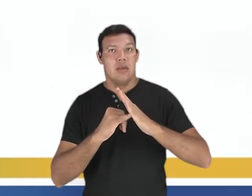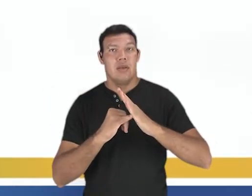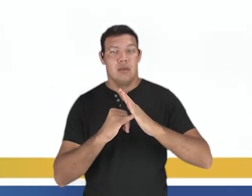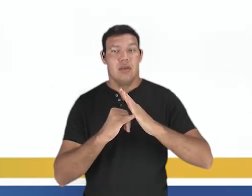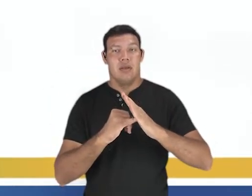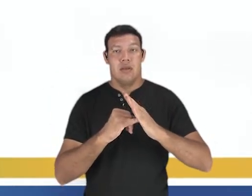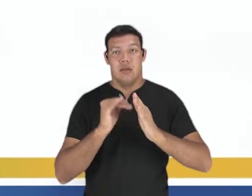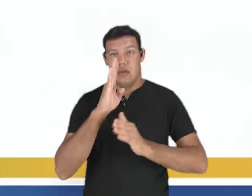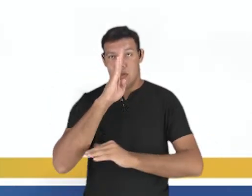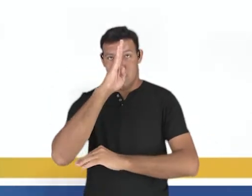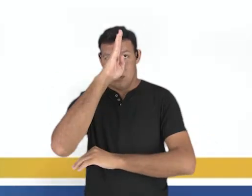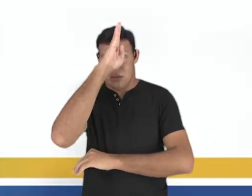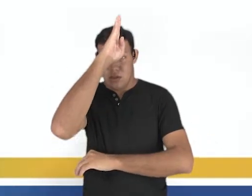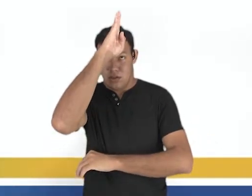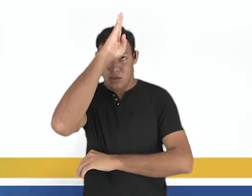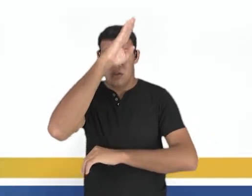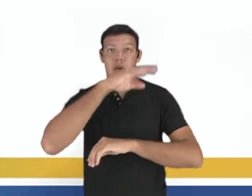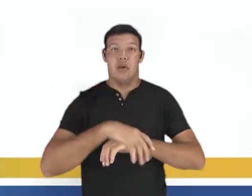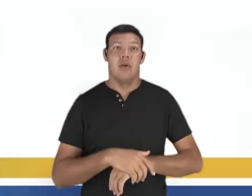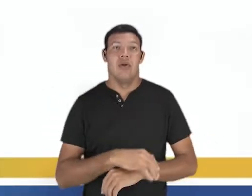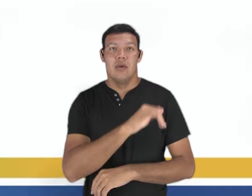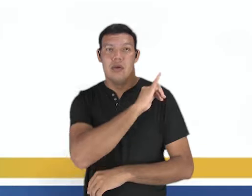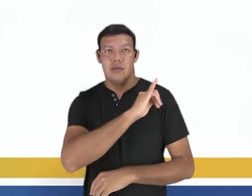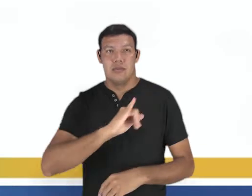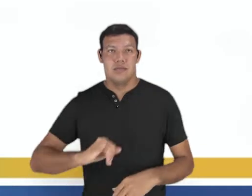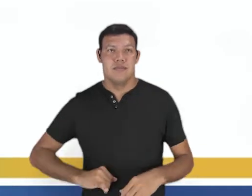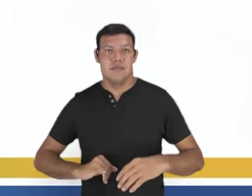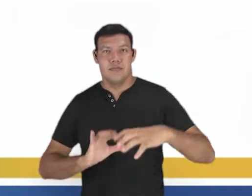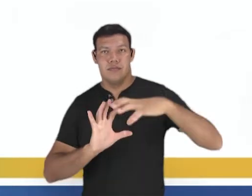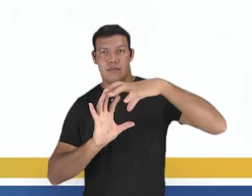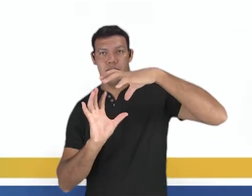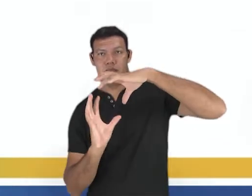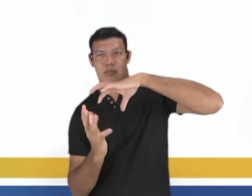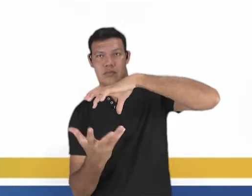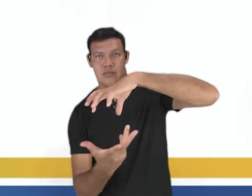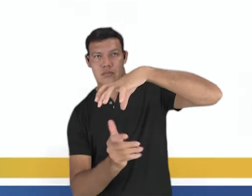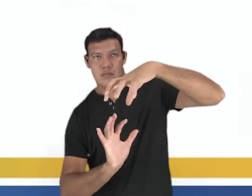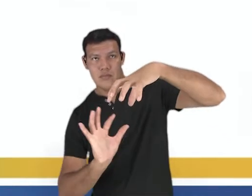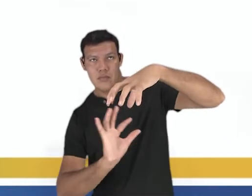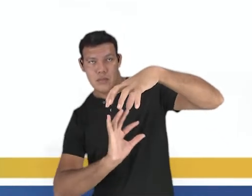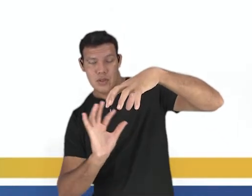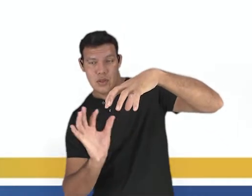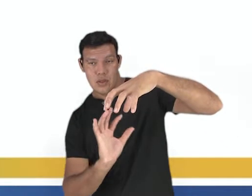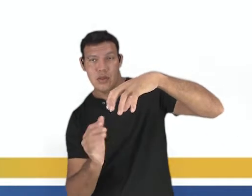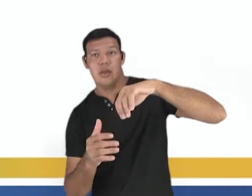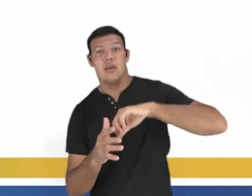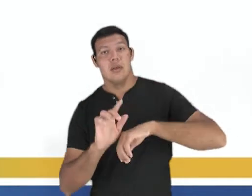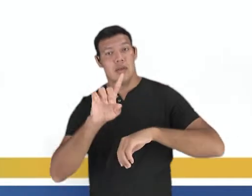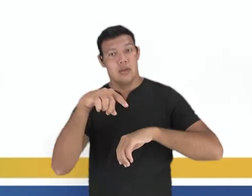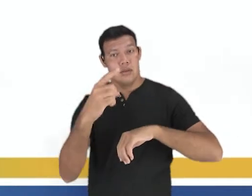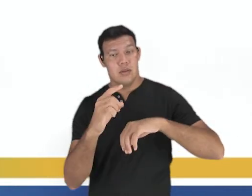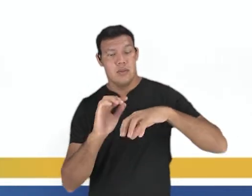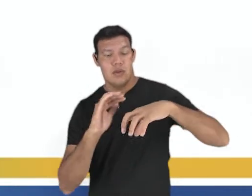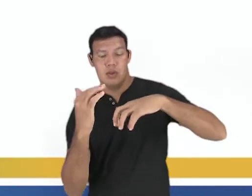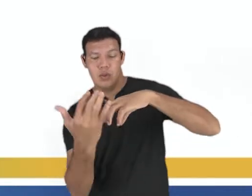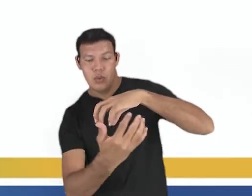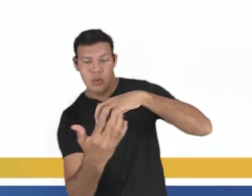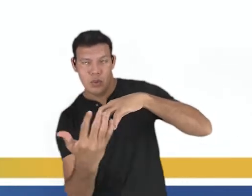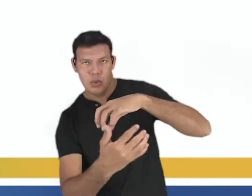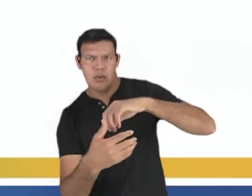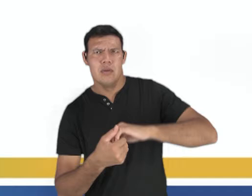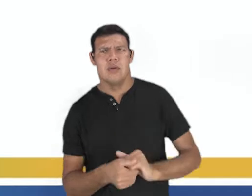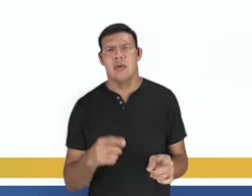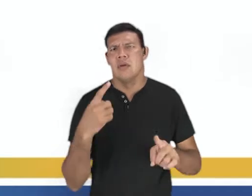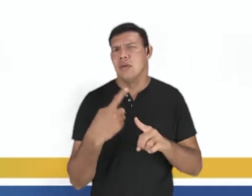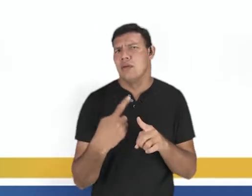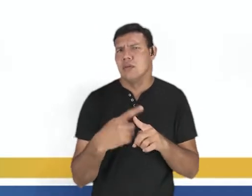em Constantinopla, atual Istambul. Então foi nesse período aí que eles fizeram essa questão da divisão. Mas por que o